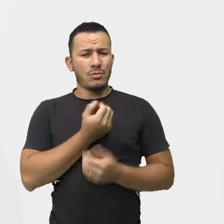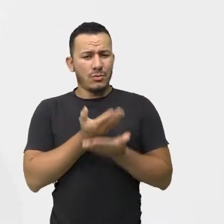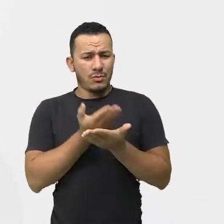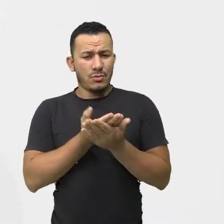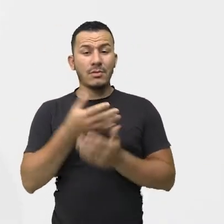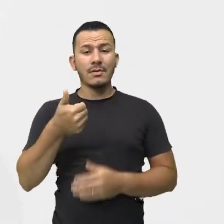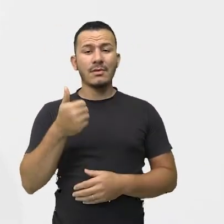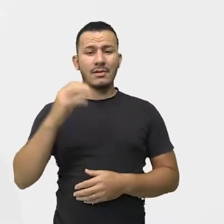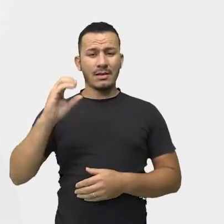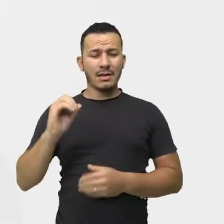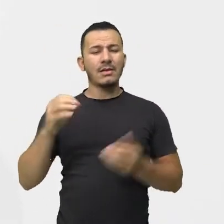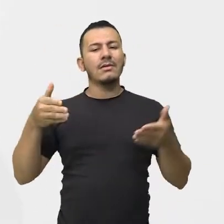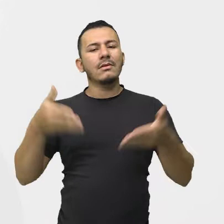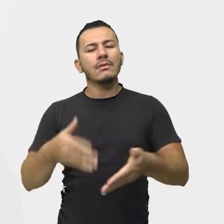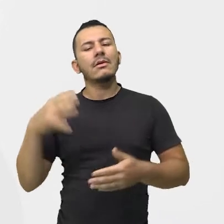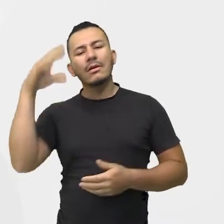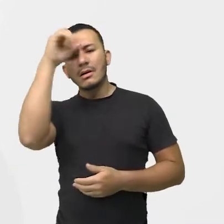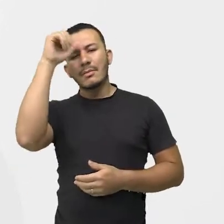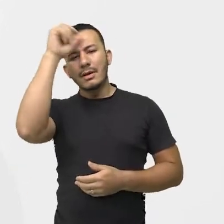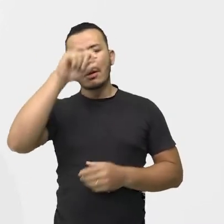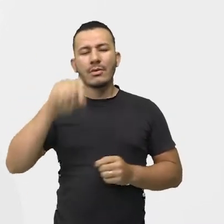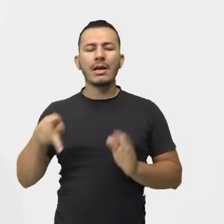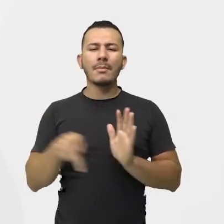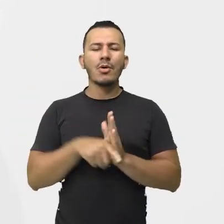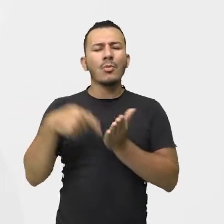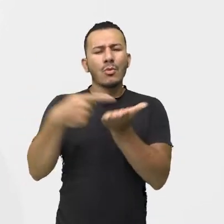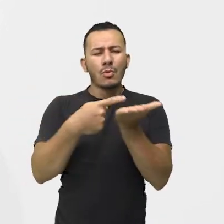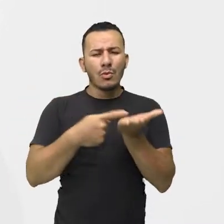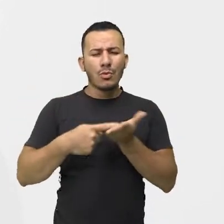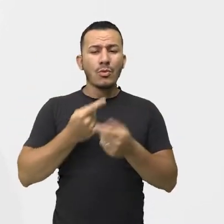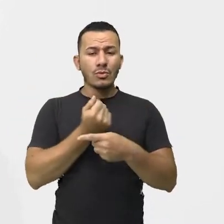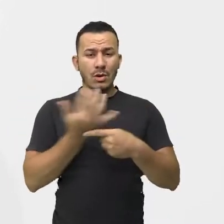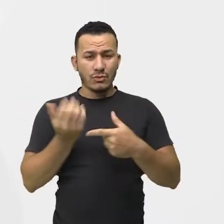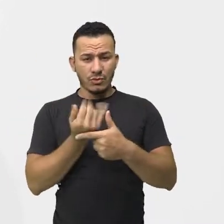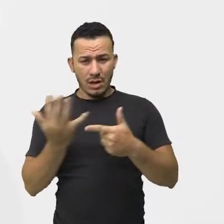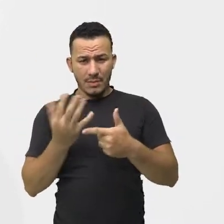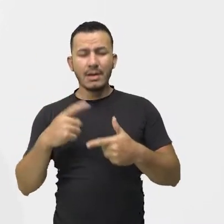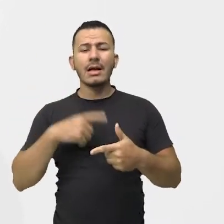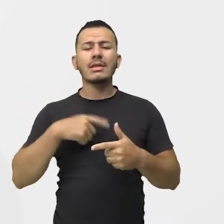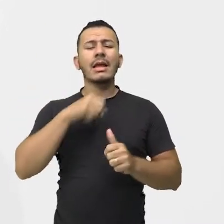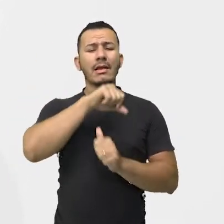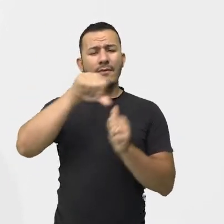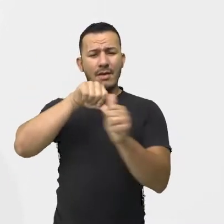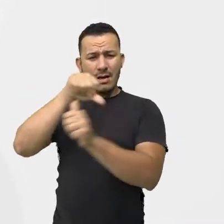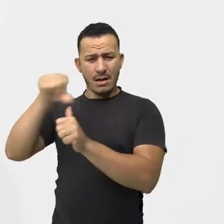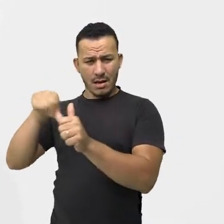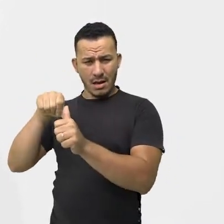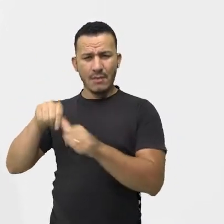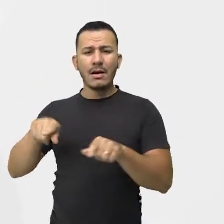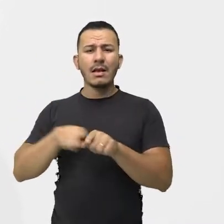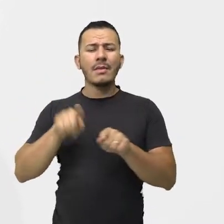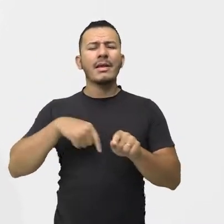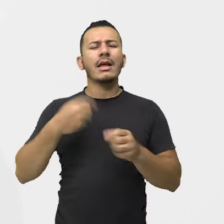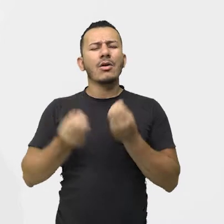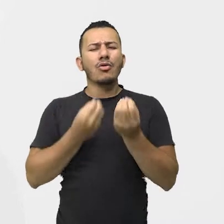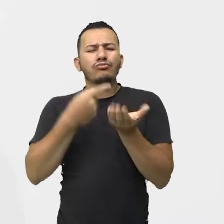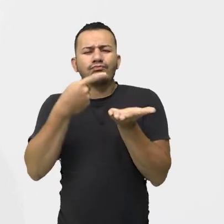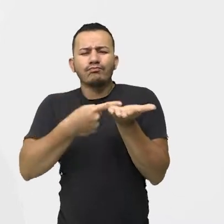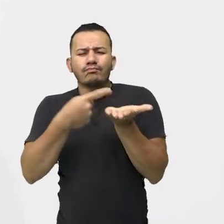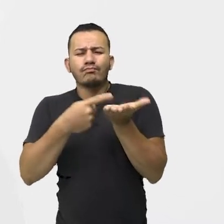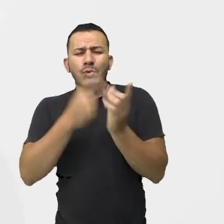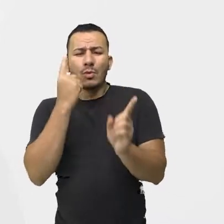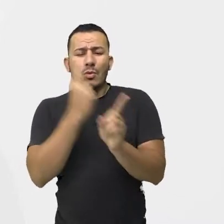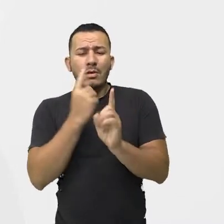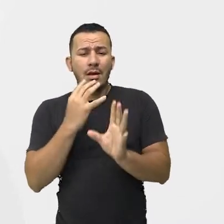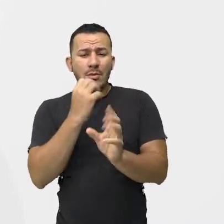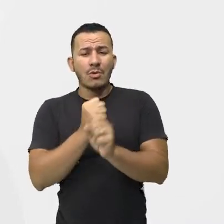10, objeto de conhecimento, linguagem algébrica, variável e incógnita,